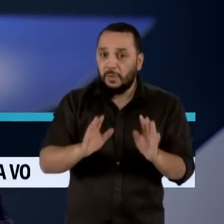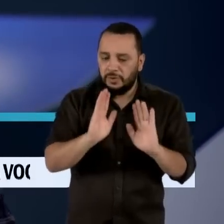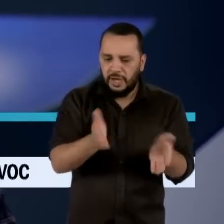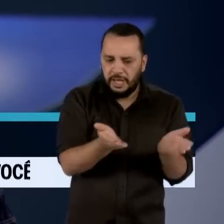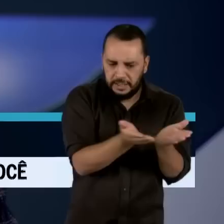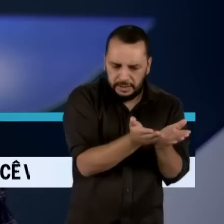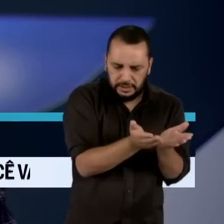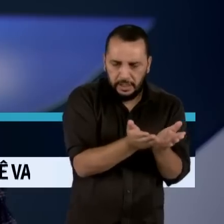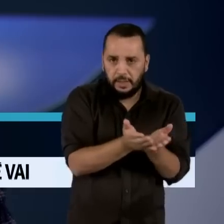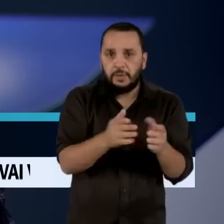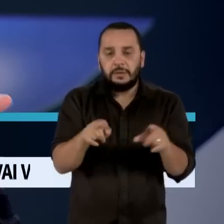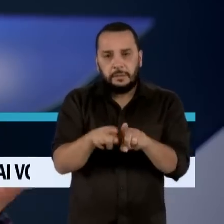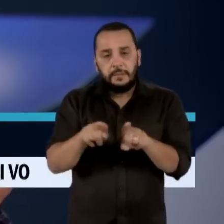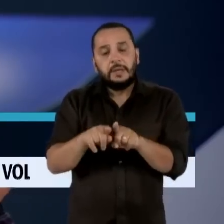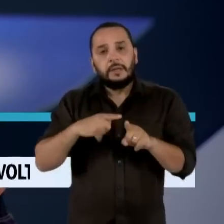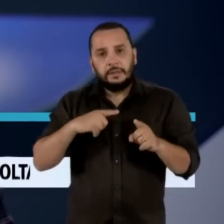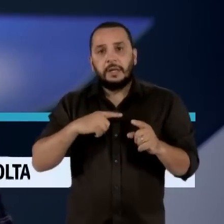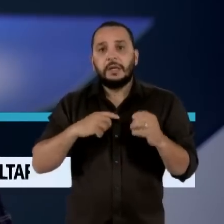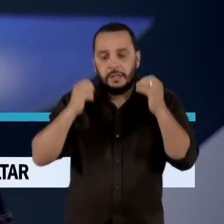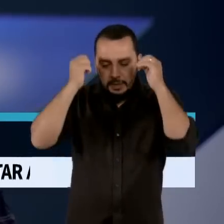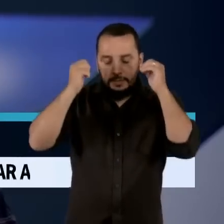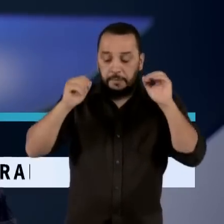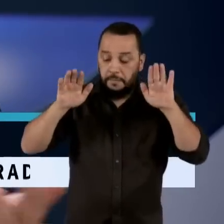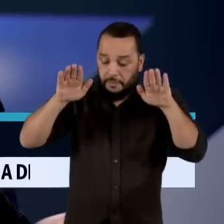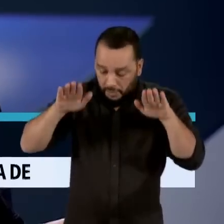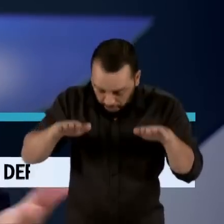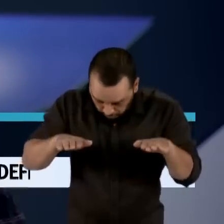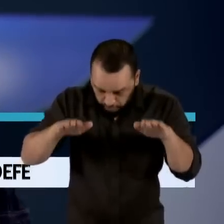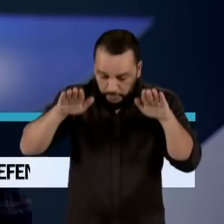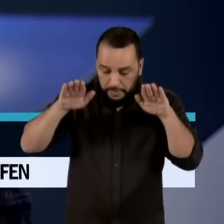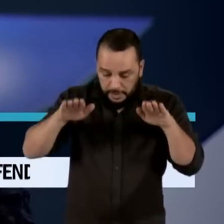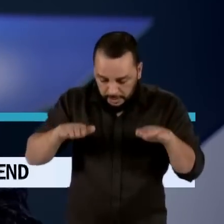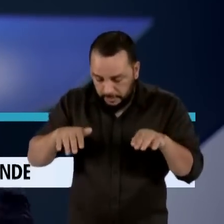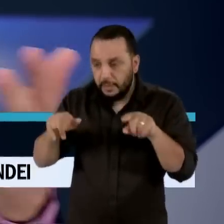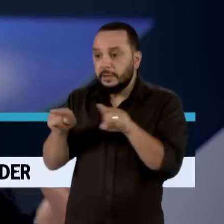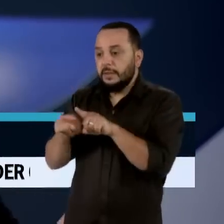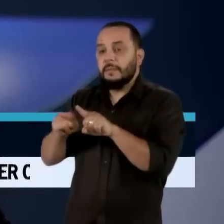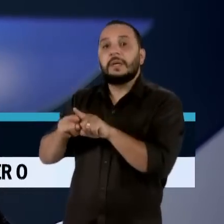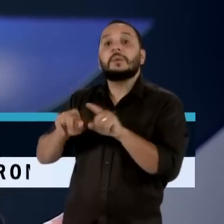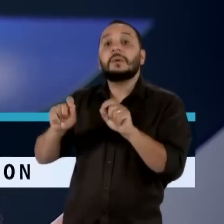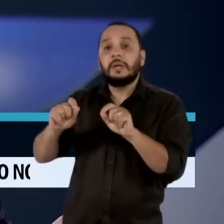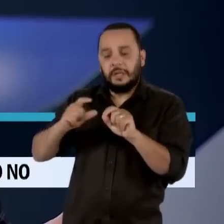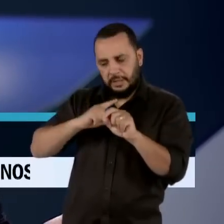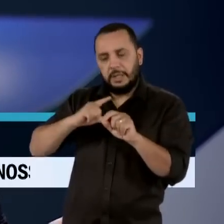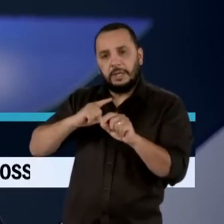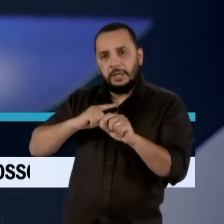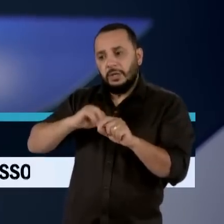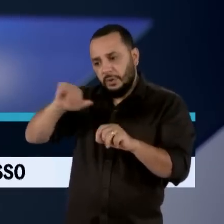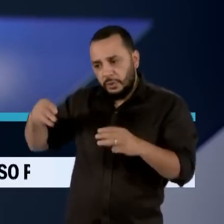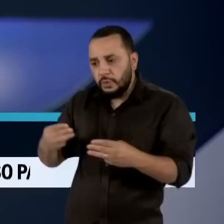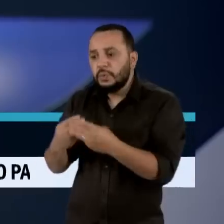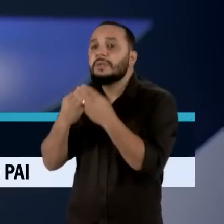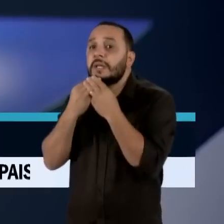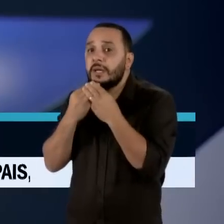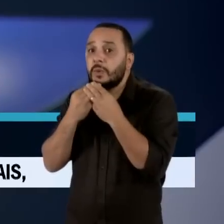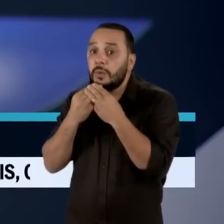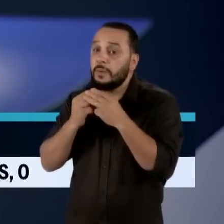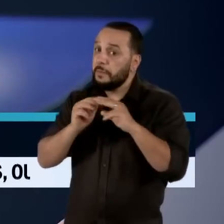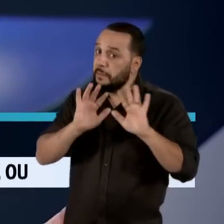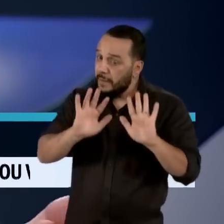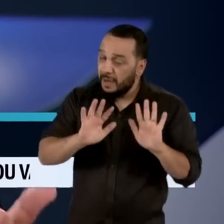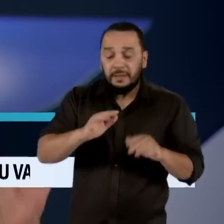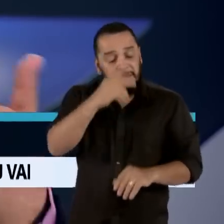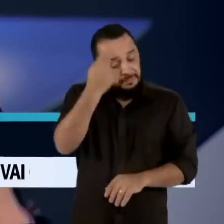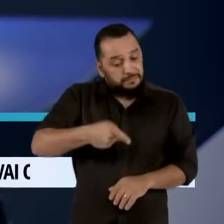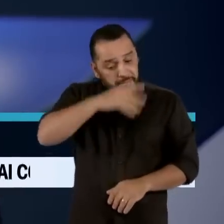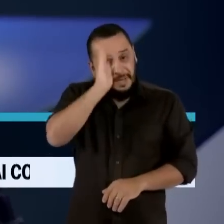muçulmanos e judeus, e o Brasil é o país de maior população negra do